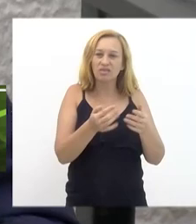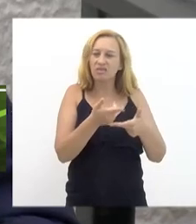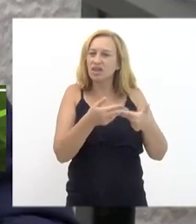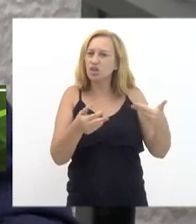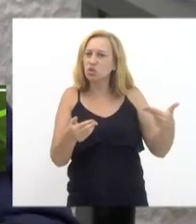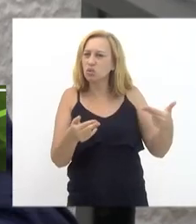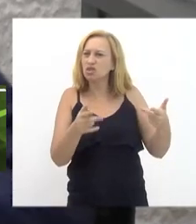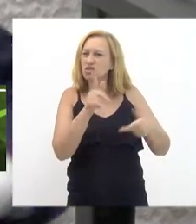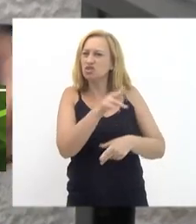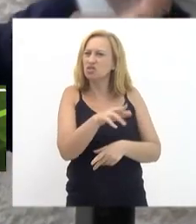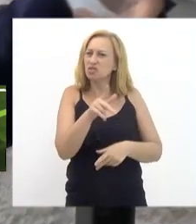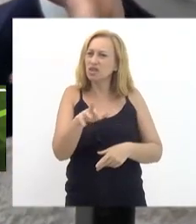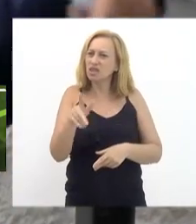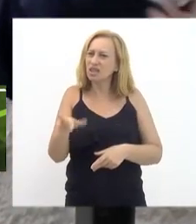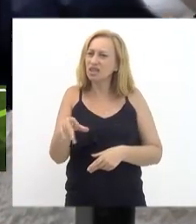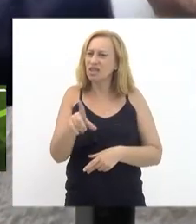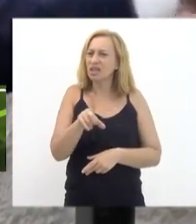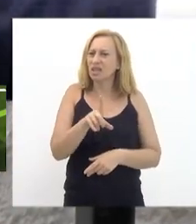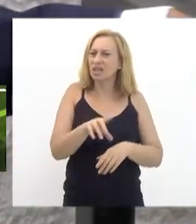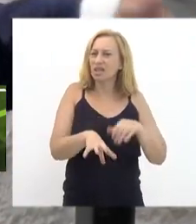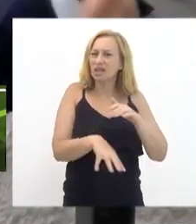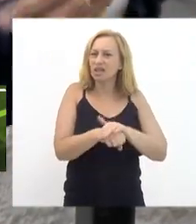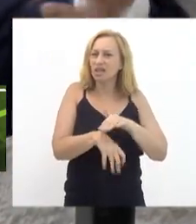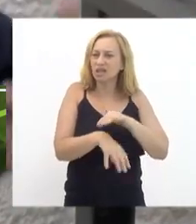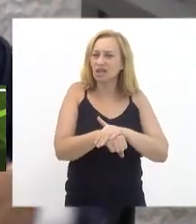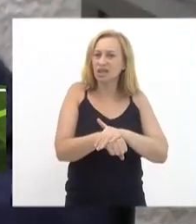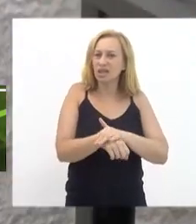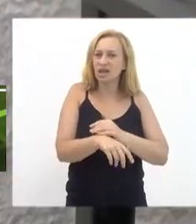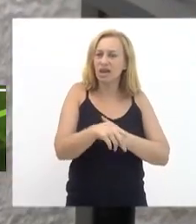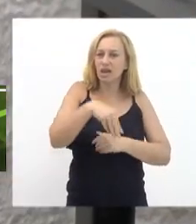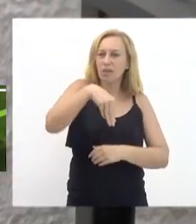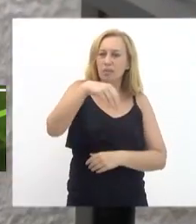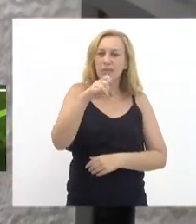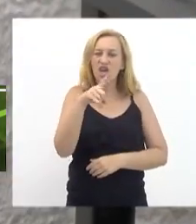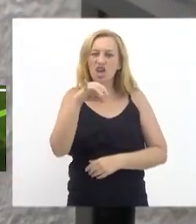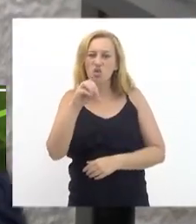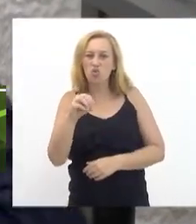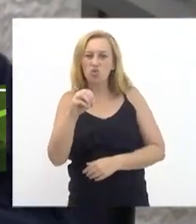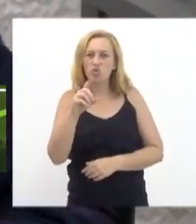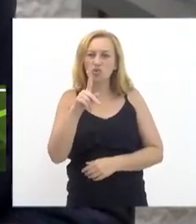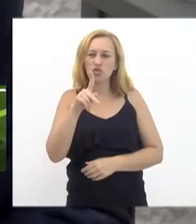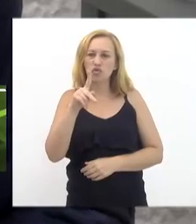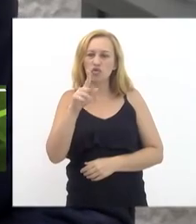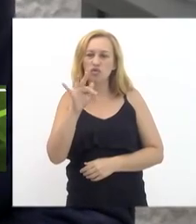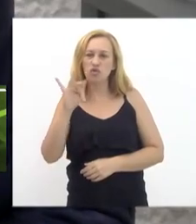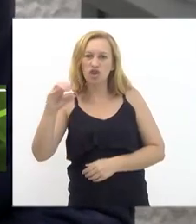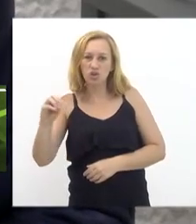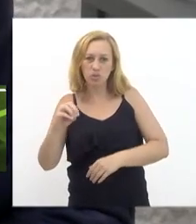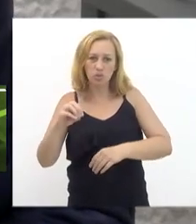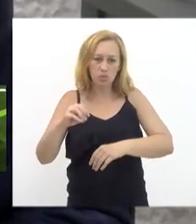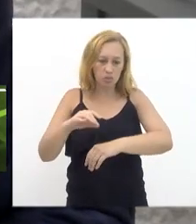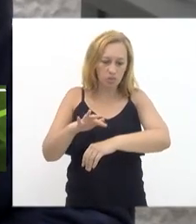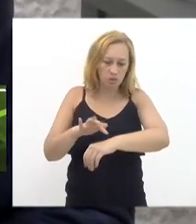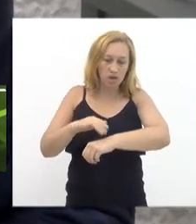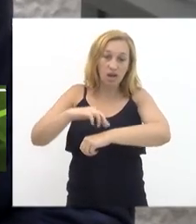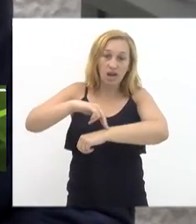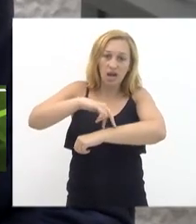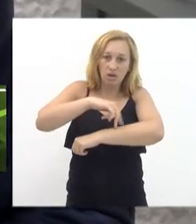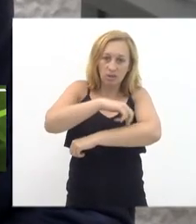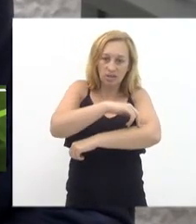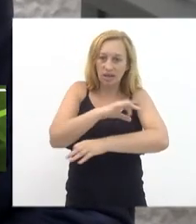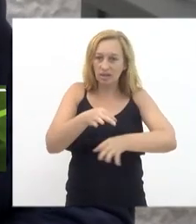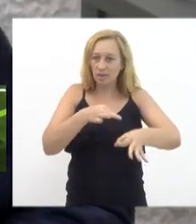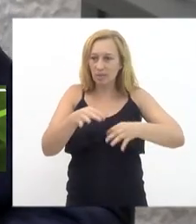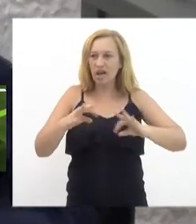diferentes você fazer uma drenagem botar minha filhota calçado aí para aumentar é quase forma de bolo dependendo do